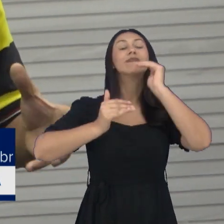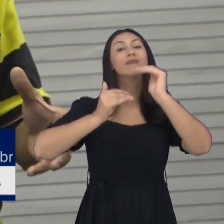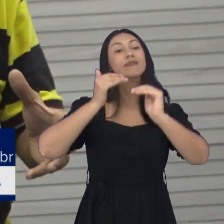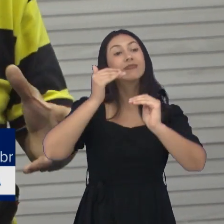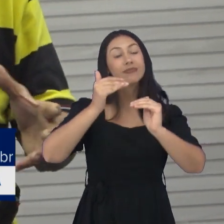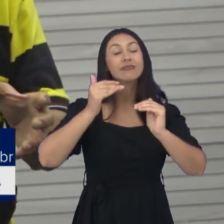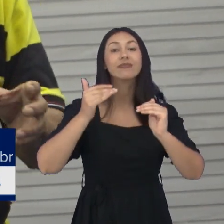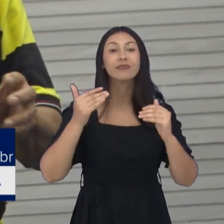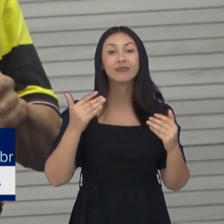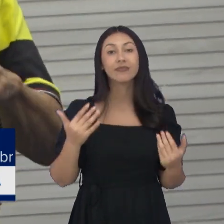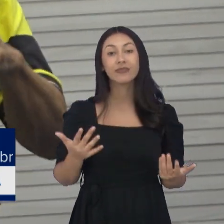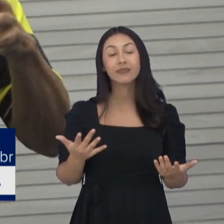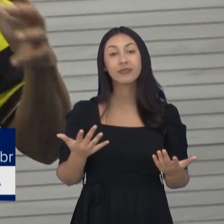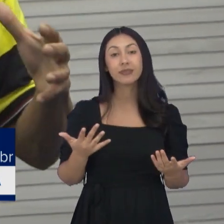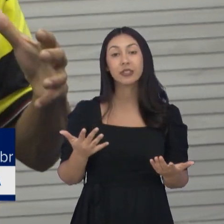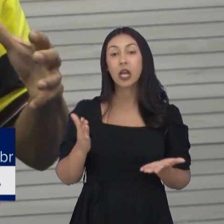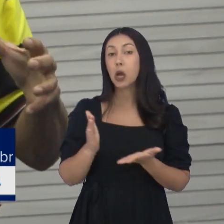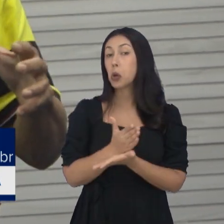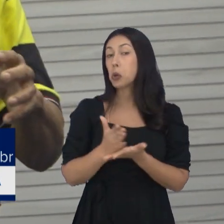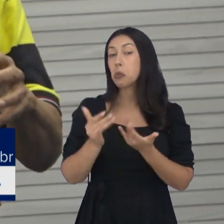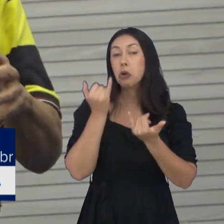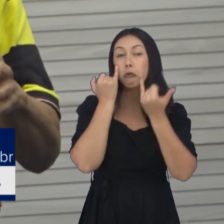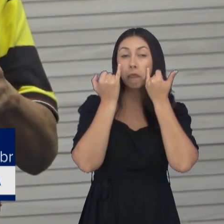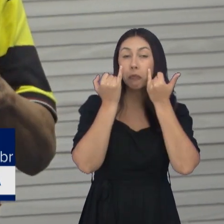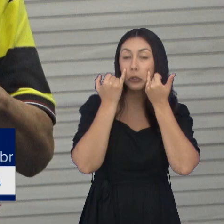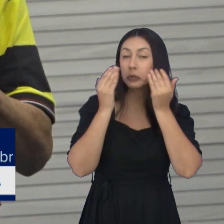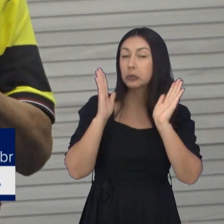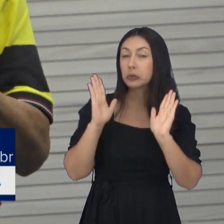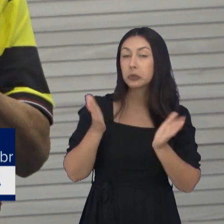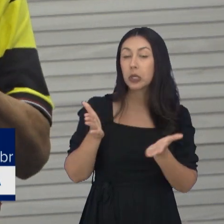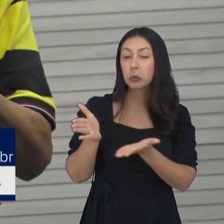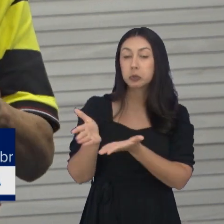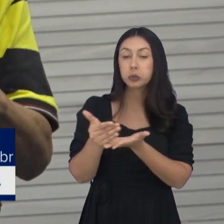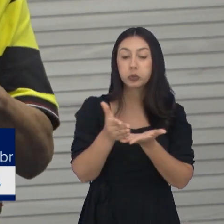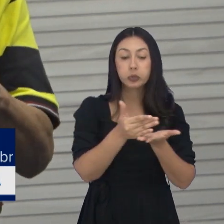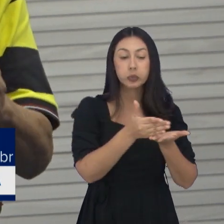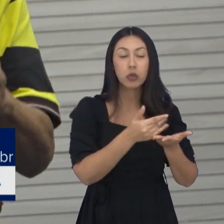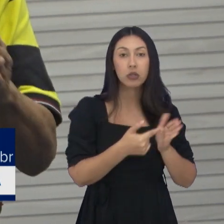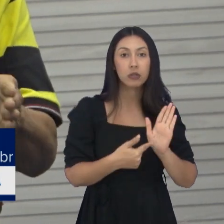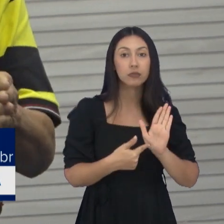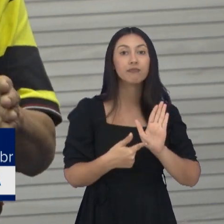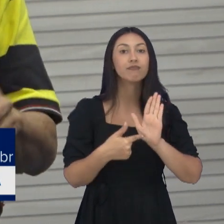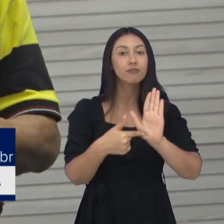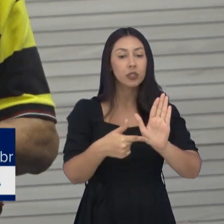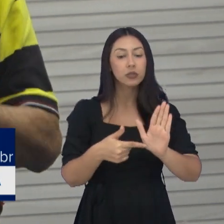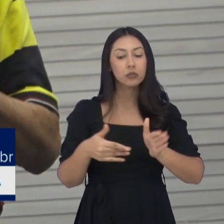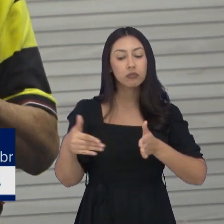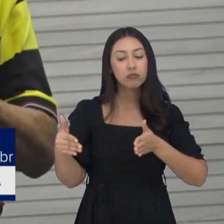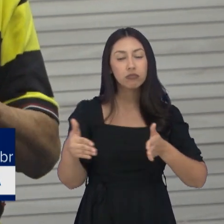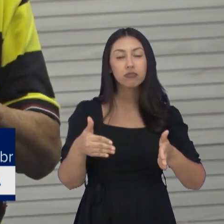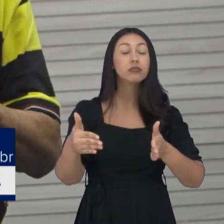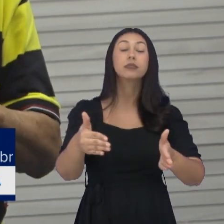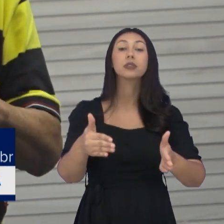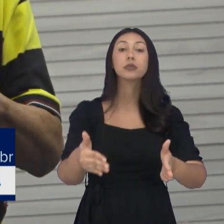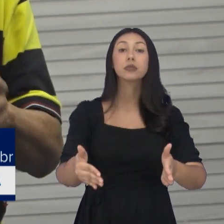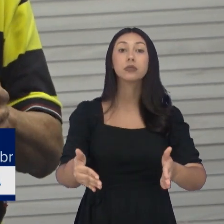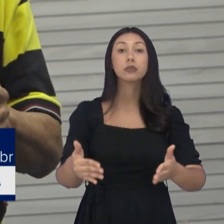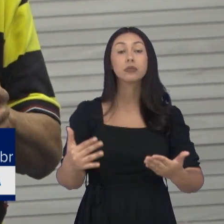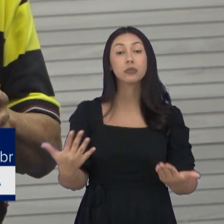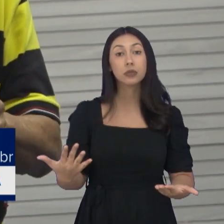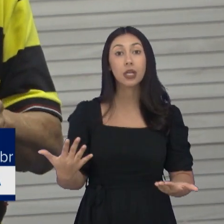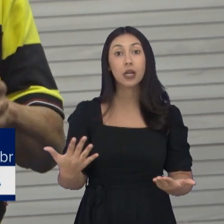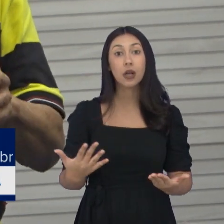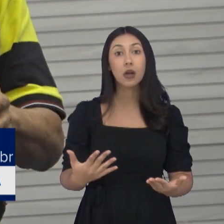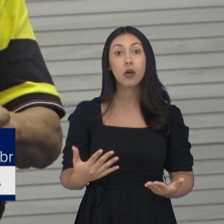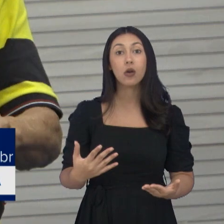já temos alguns dados que mostram esse caminho. E o Elton, né, o